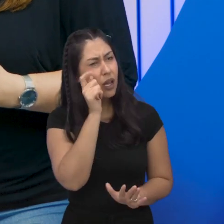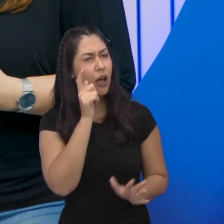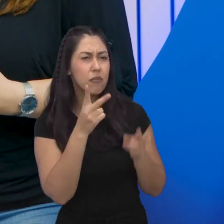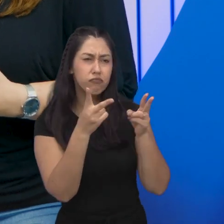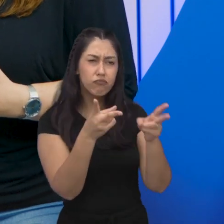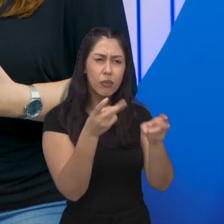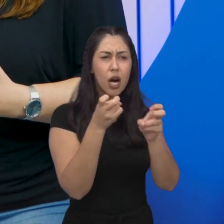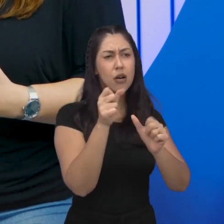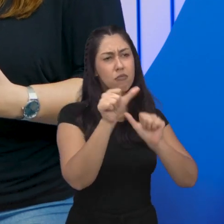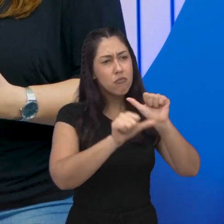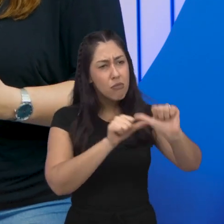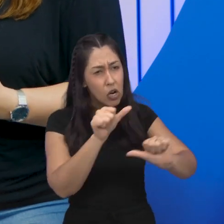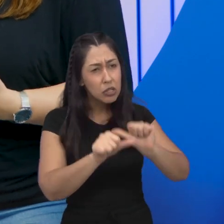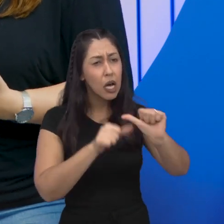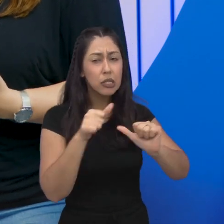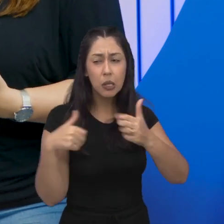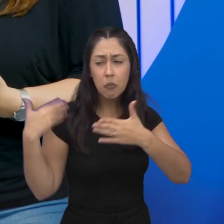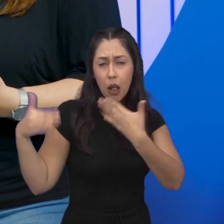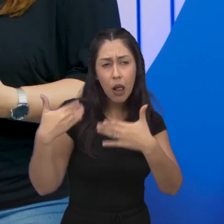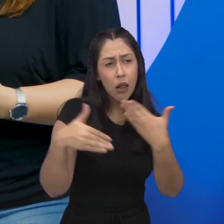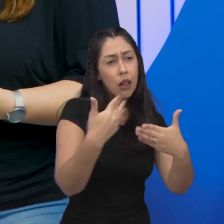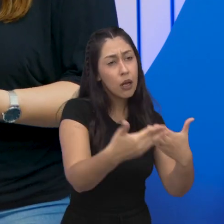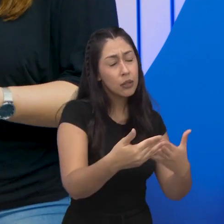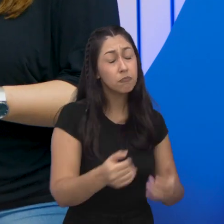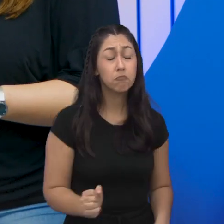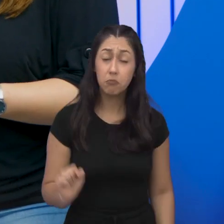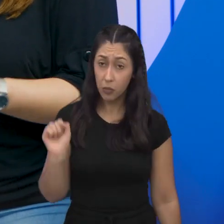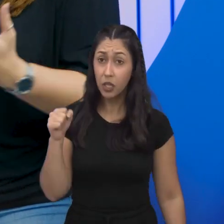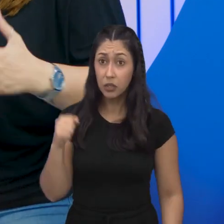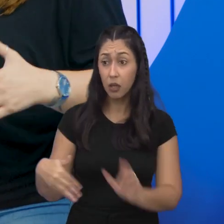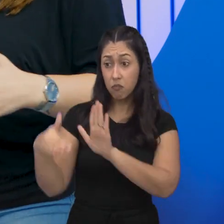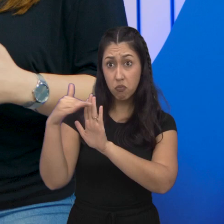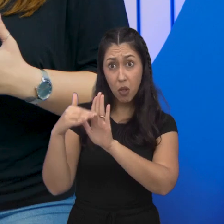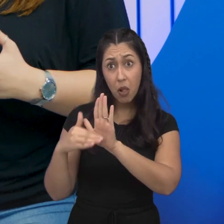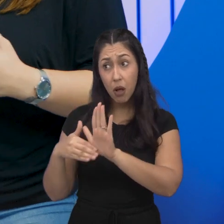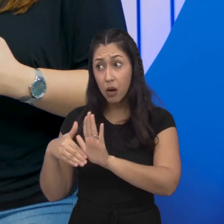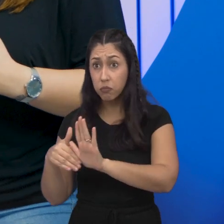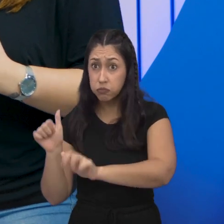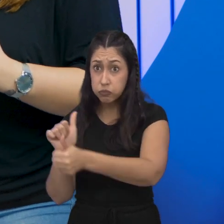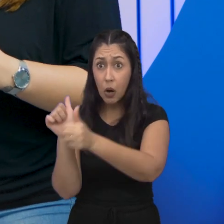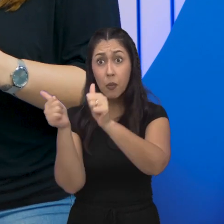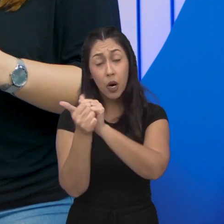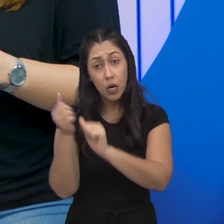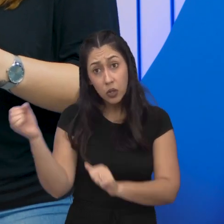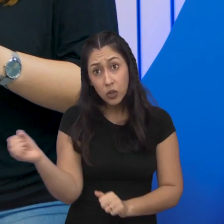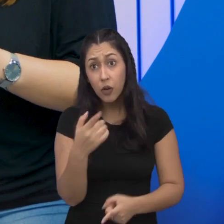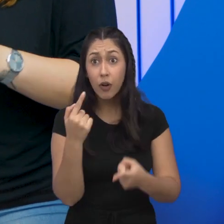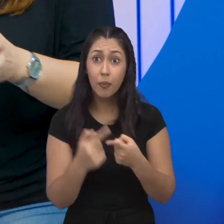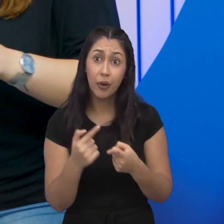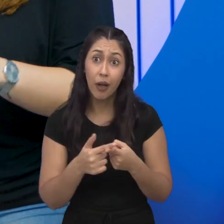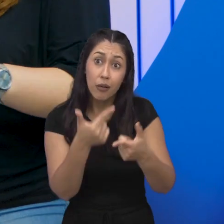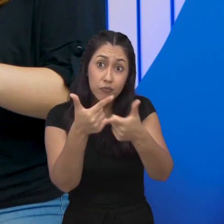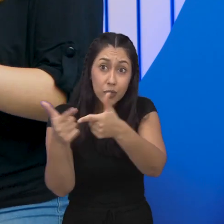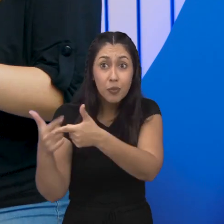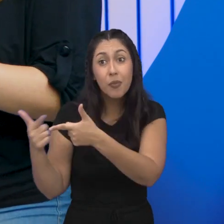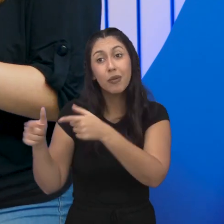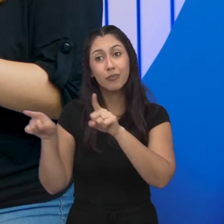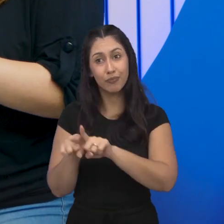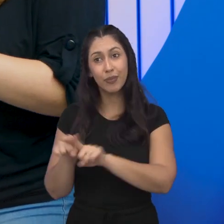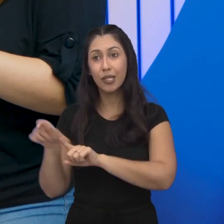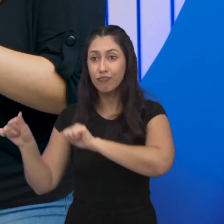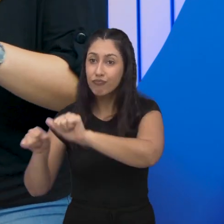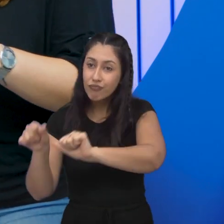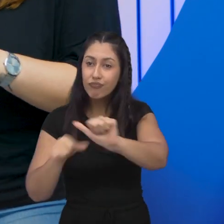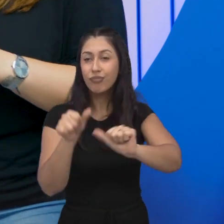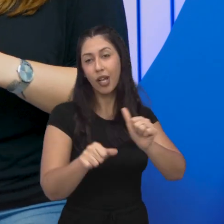mudanças pelas quais ele passou durante o tempo, né? Sim, as pautas vão se atualizando porque as questões sociais vão mudando,